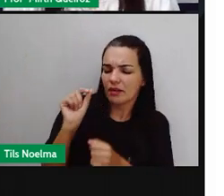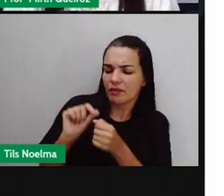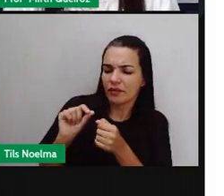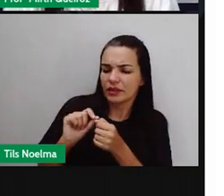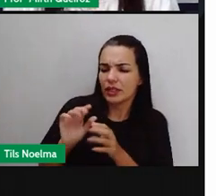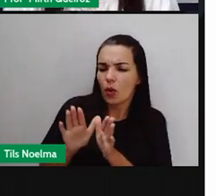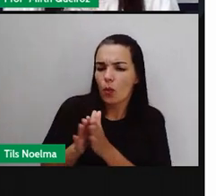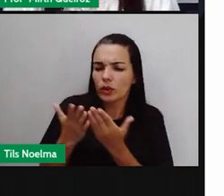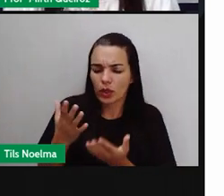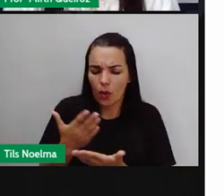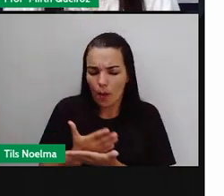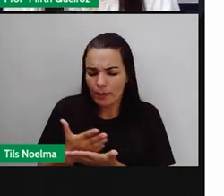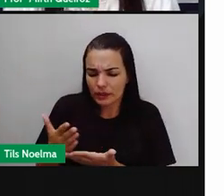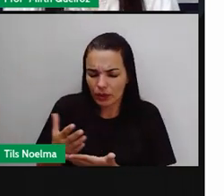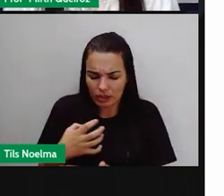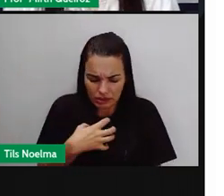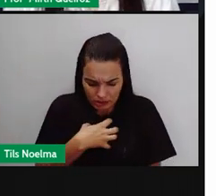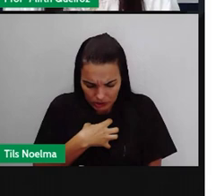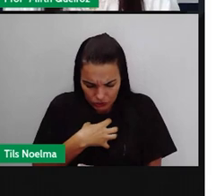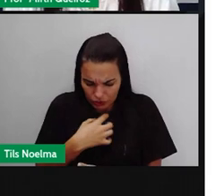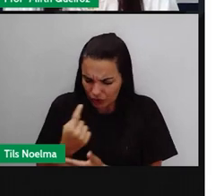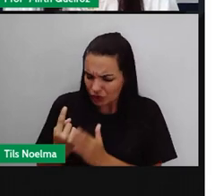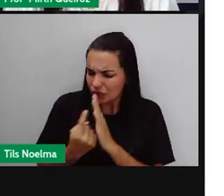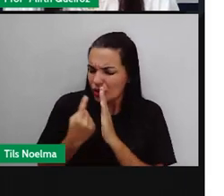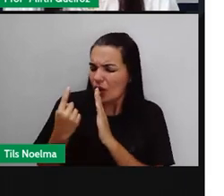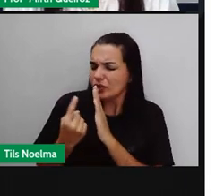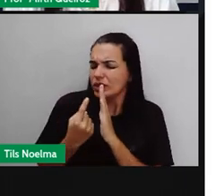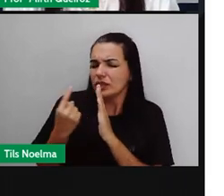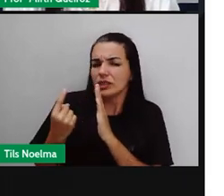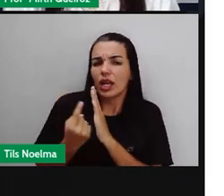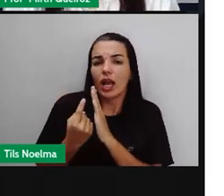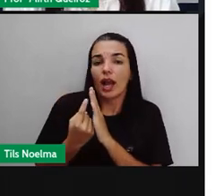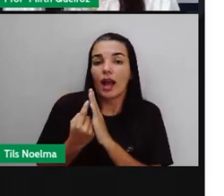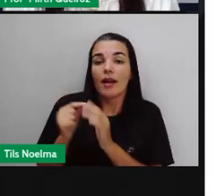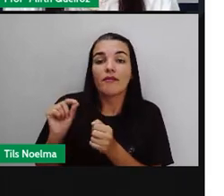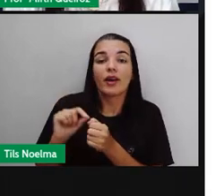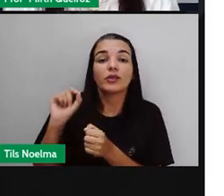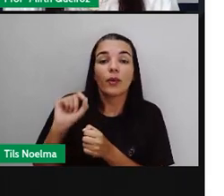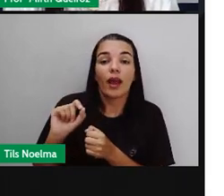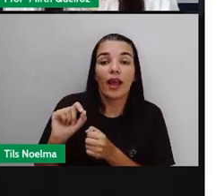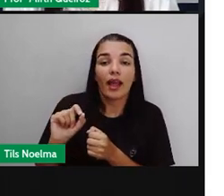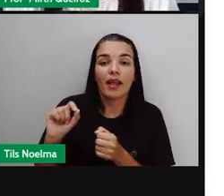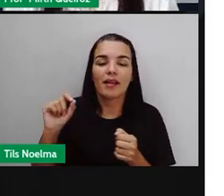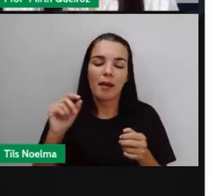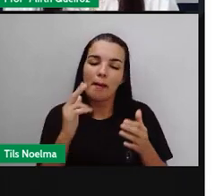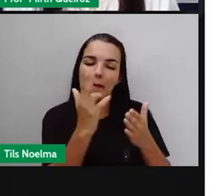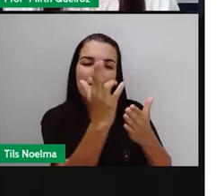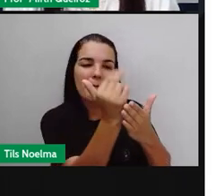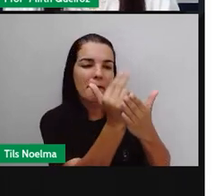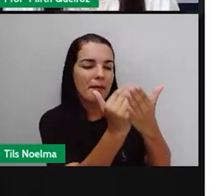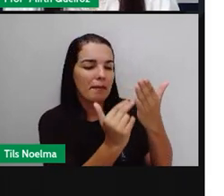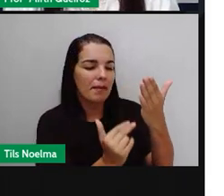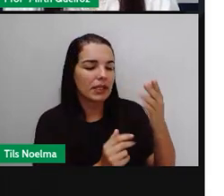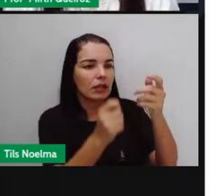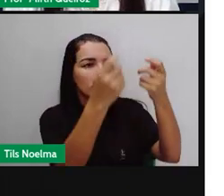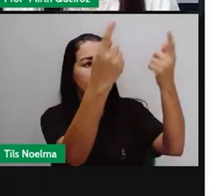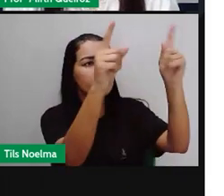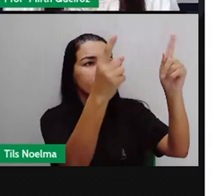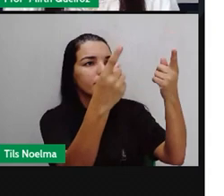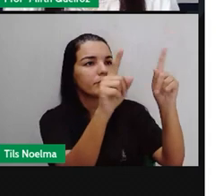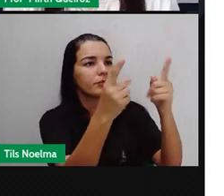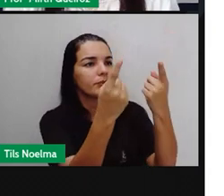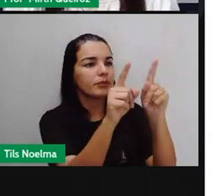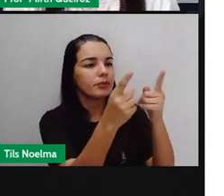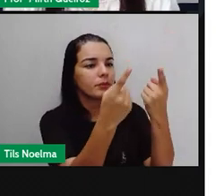sentir sozinha? O que que ela fez? No primeiro momento, ela teceu um marido, né? Como o marido dela passou